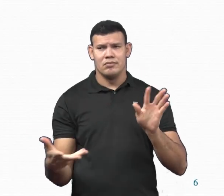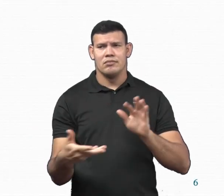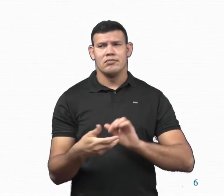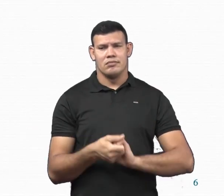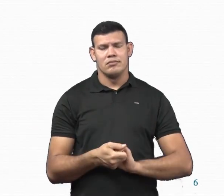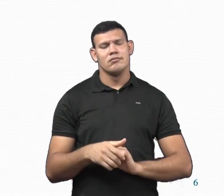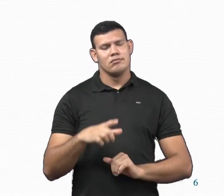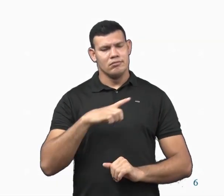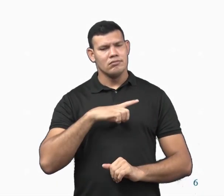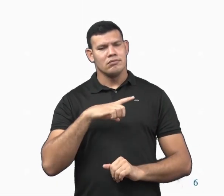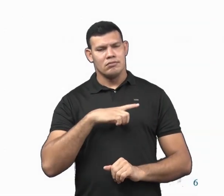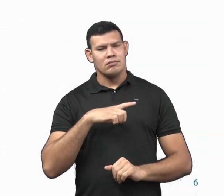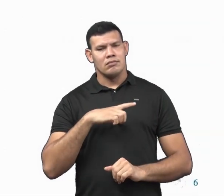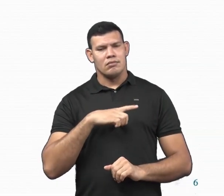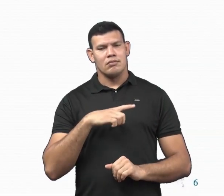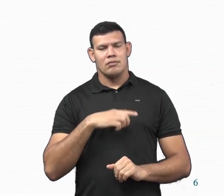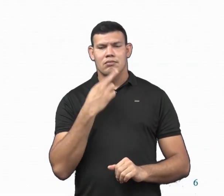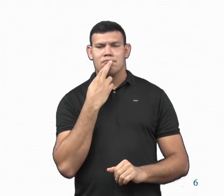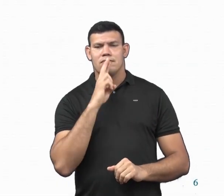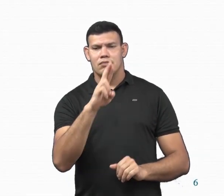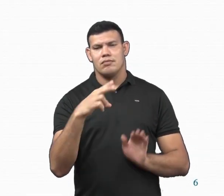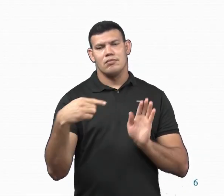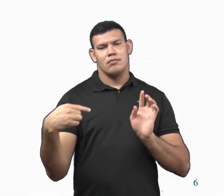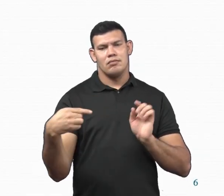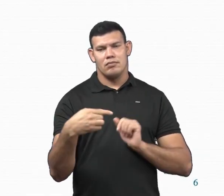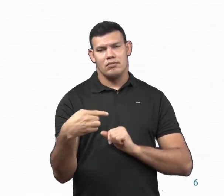então vai dar um resultado negativo.